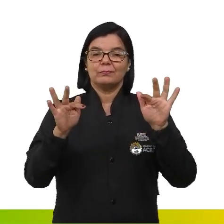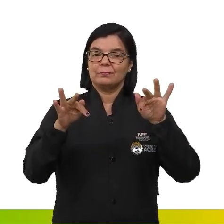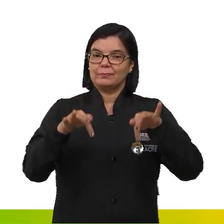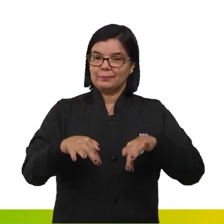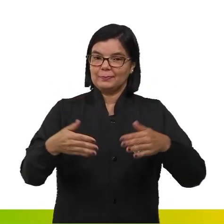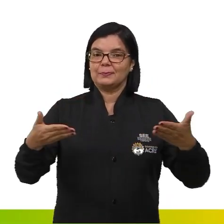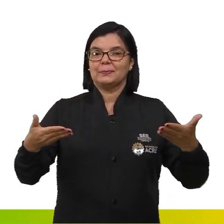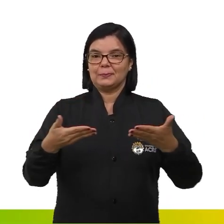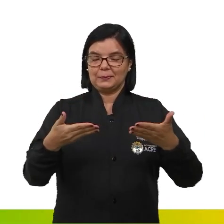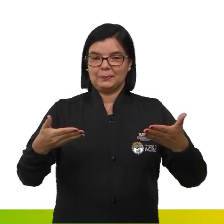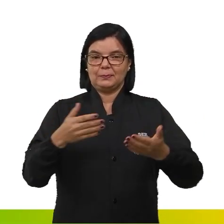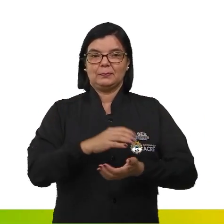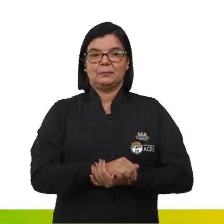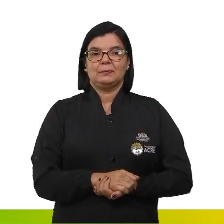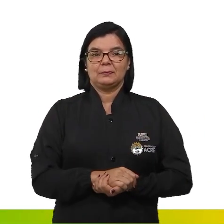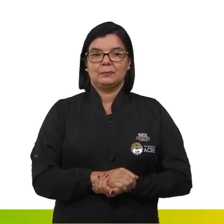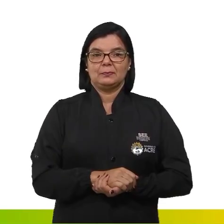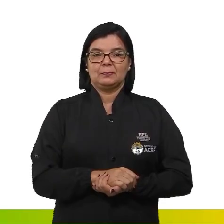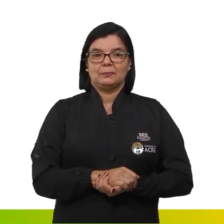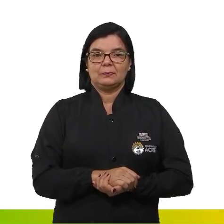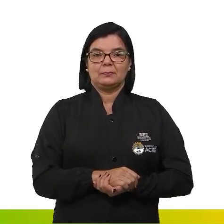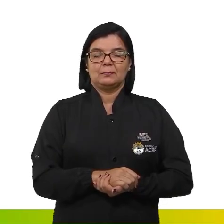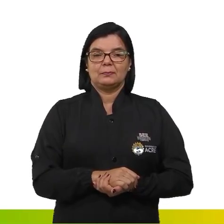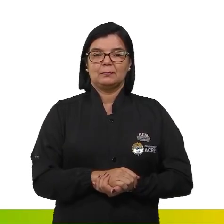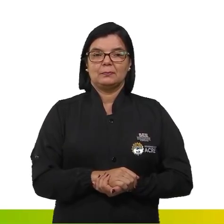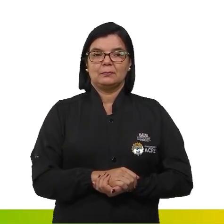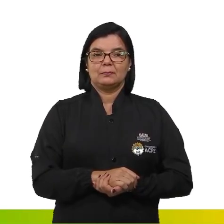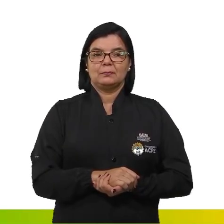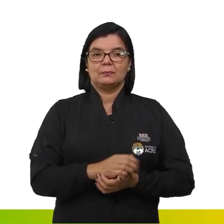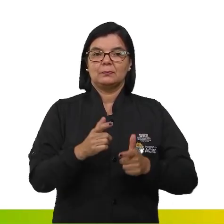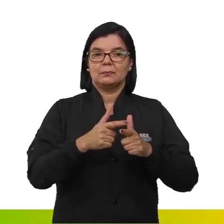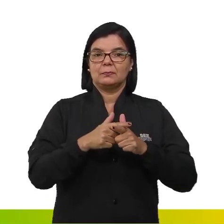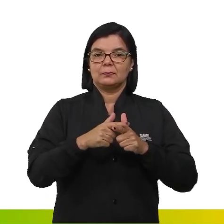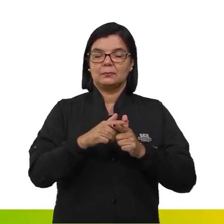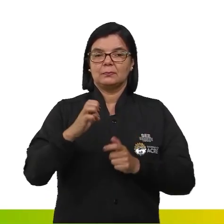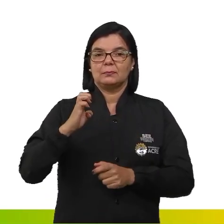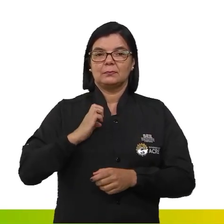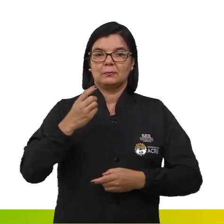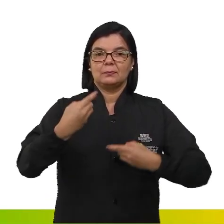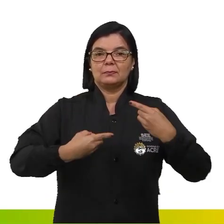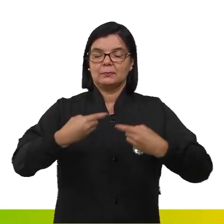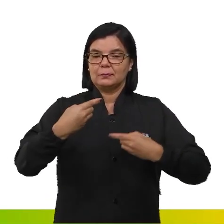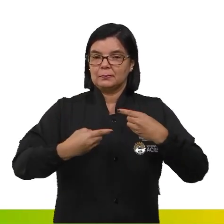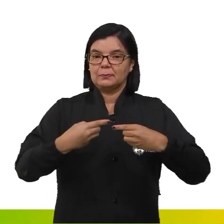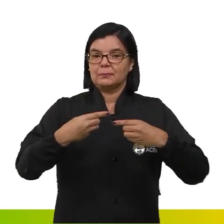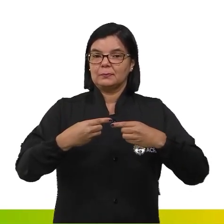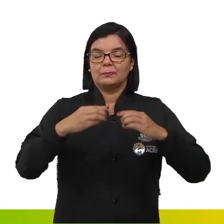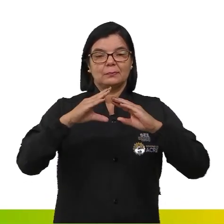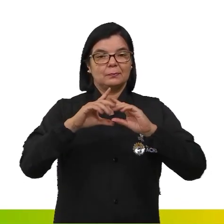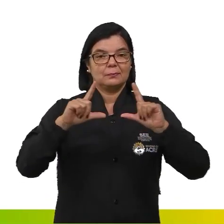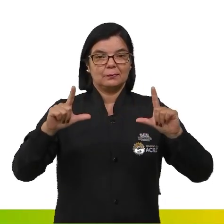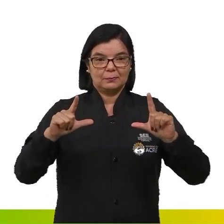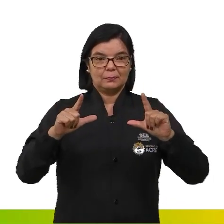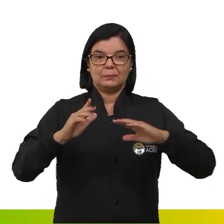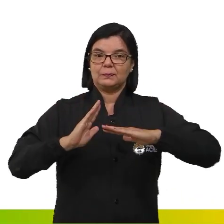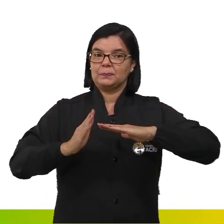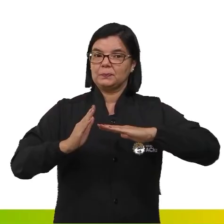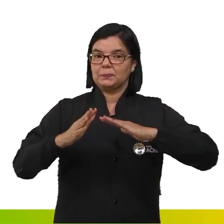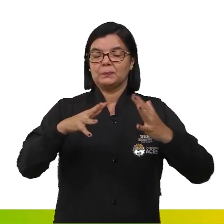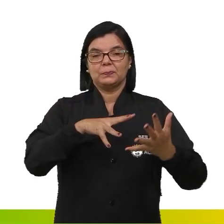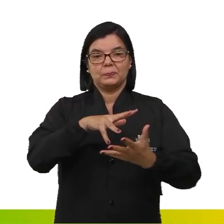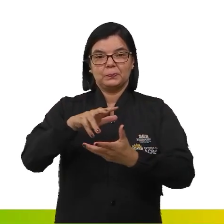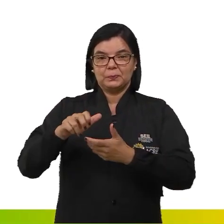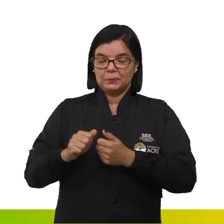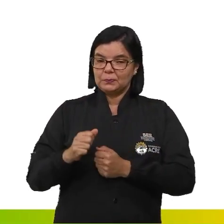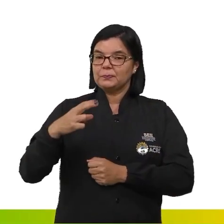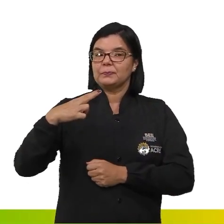concluir do seguinte modo: os problemas éticos e políticos são notórios na contemporaneidade no mundo e com